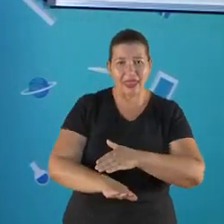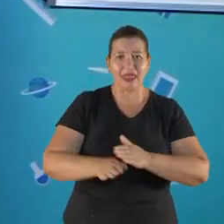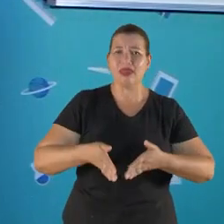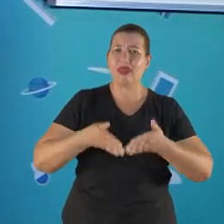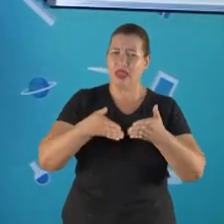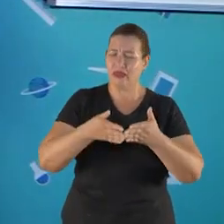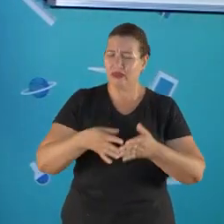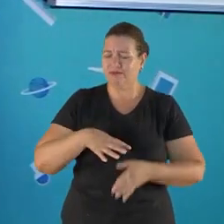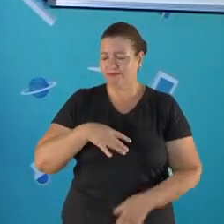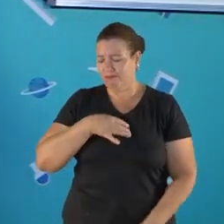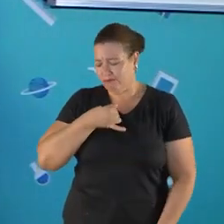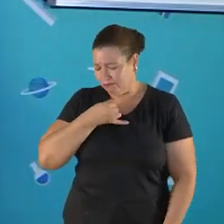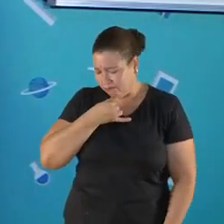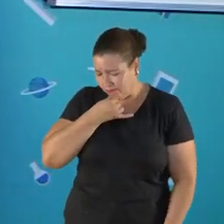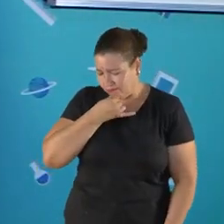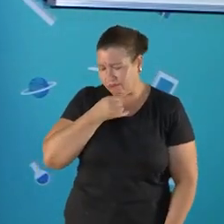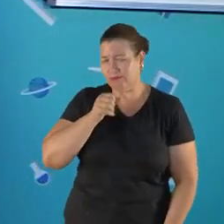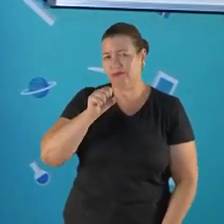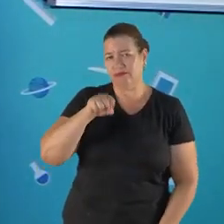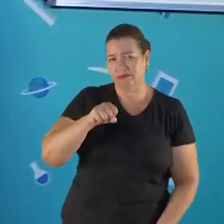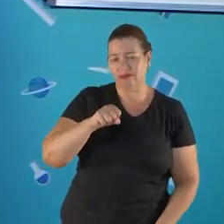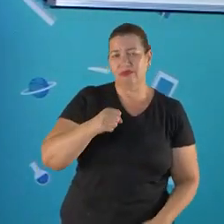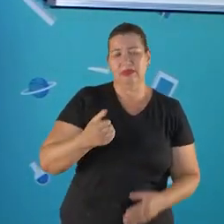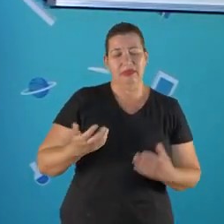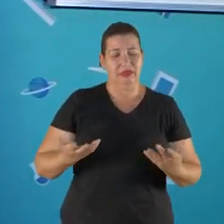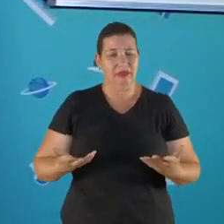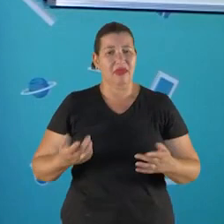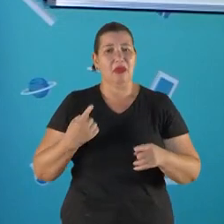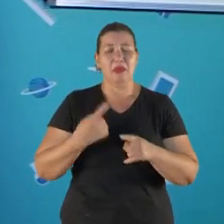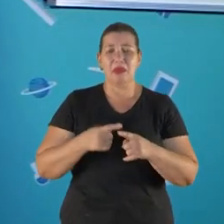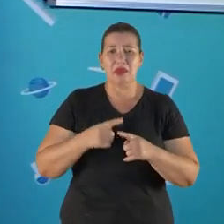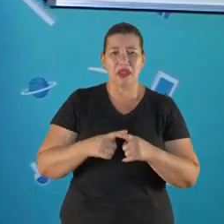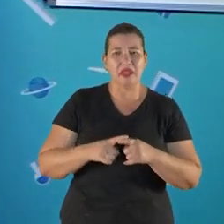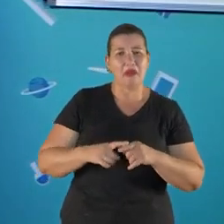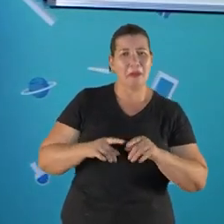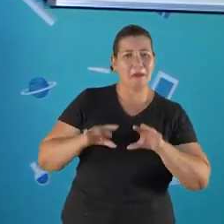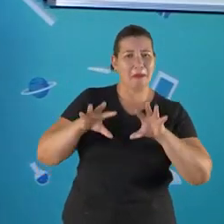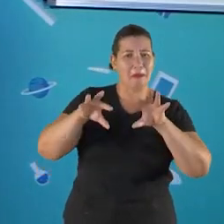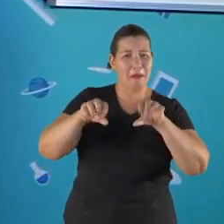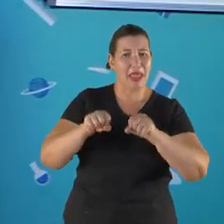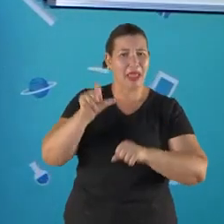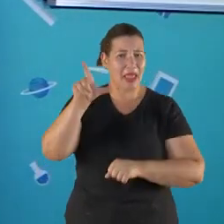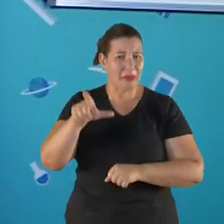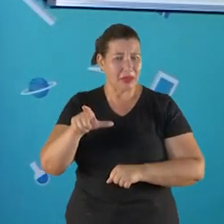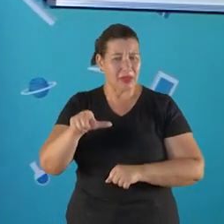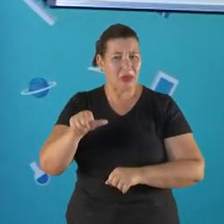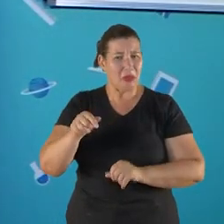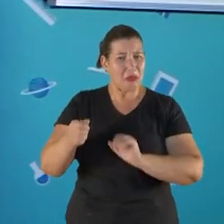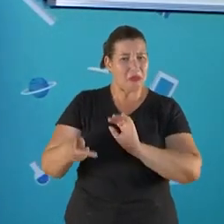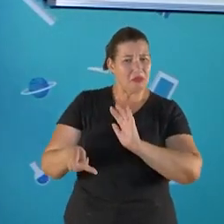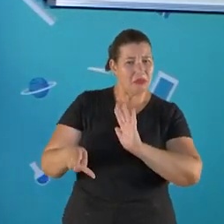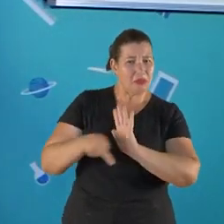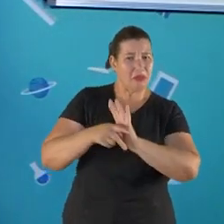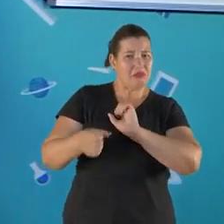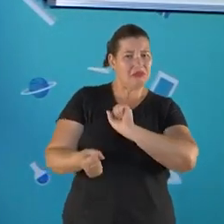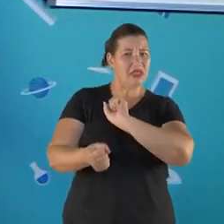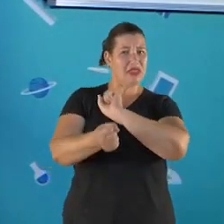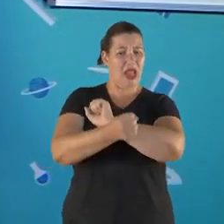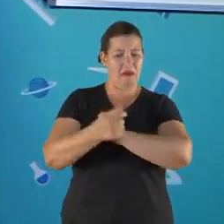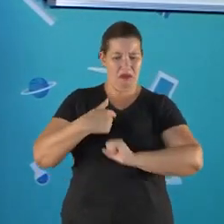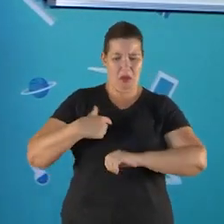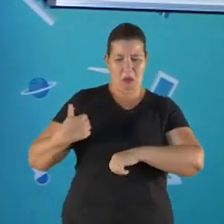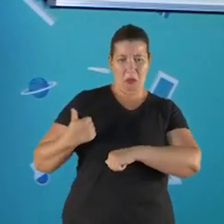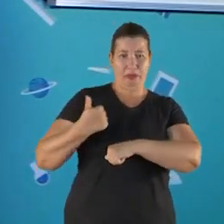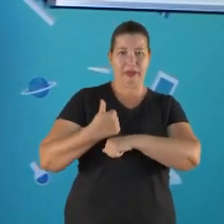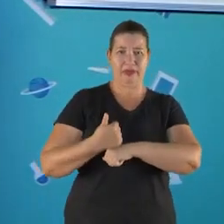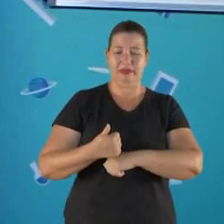navios? Muito triste isso, né, pessoal? Afinal, ninguém tem o direito de escravizar o próximo por se achar melhor